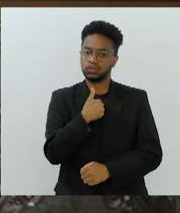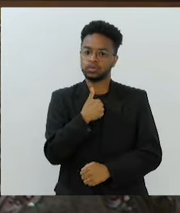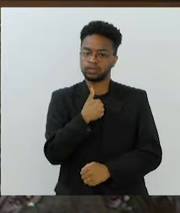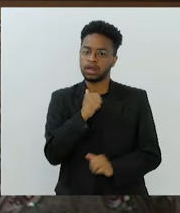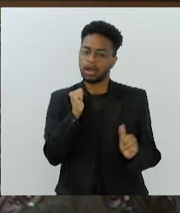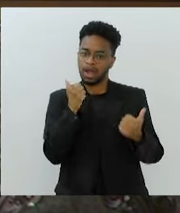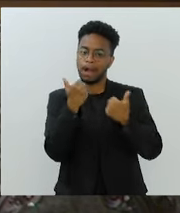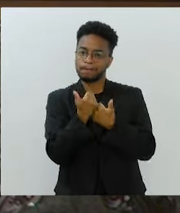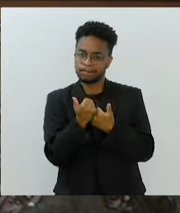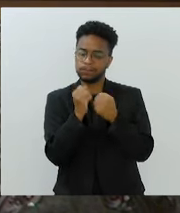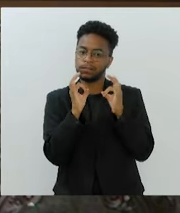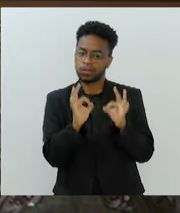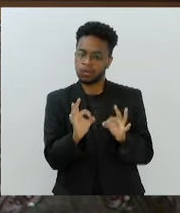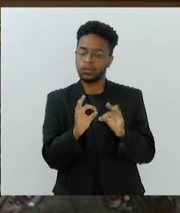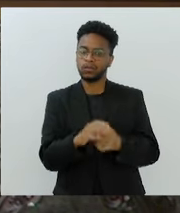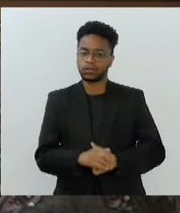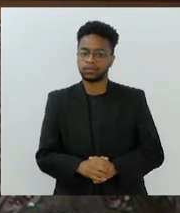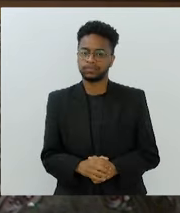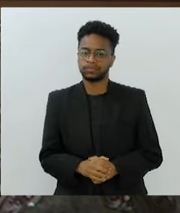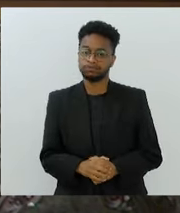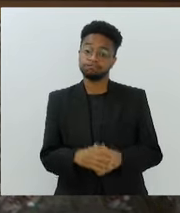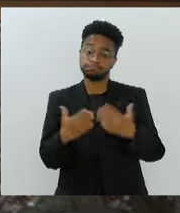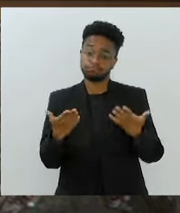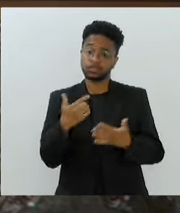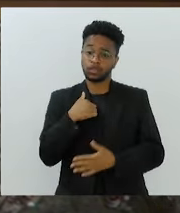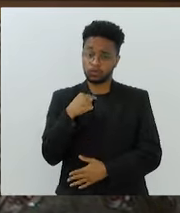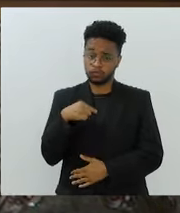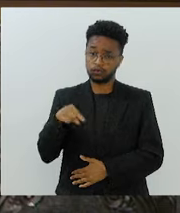apoio necessário. Bom, eu fui